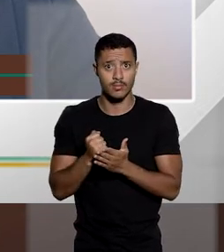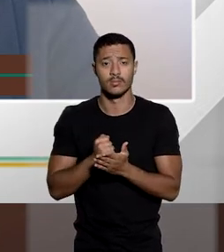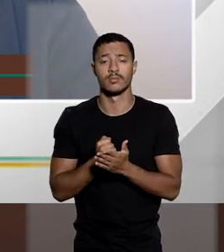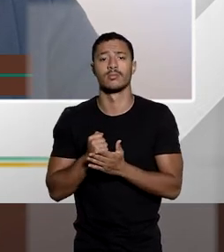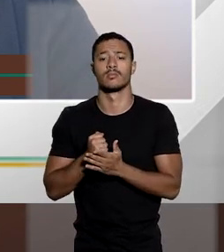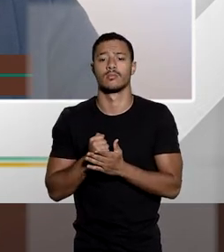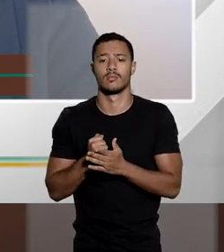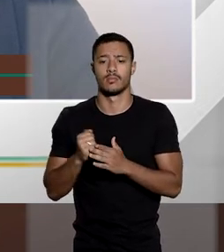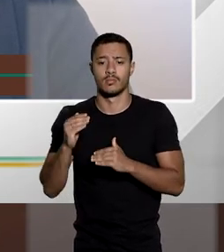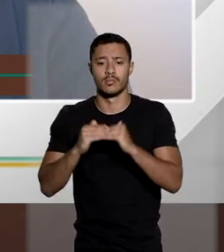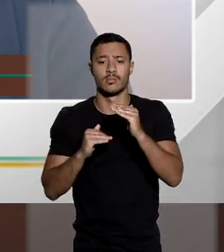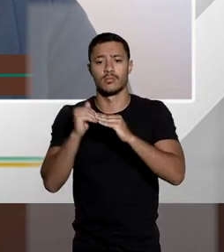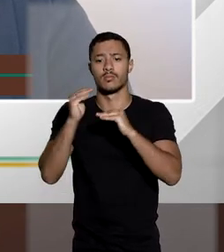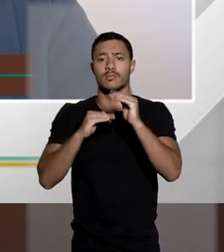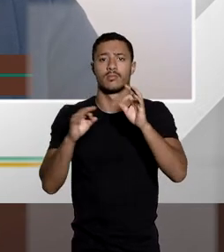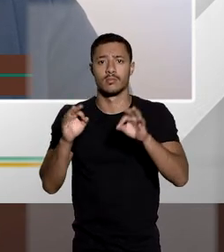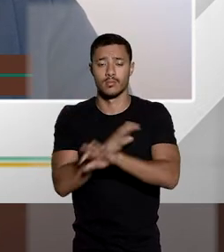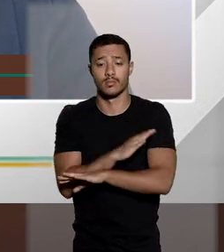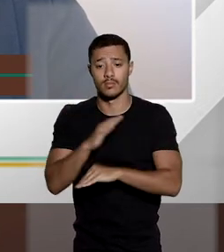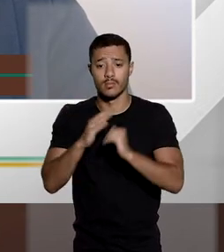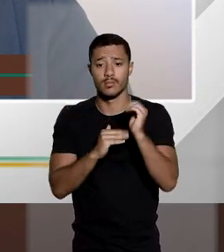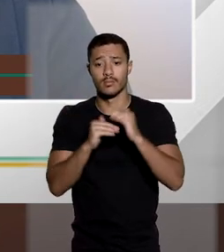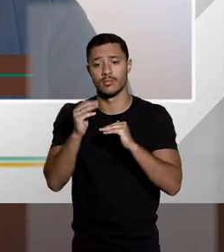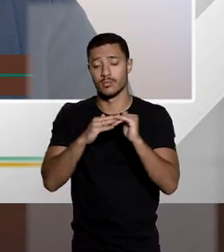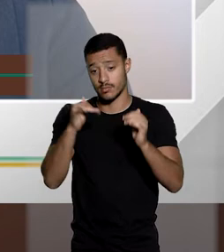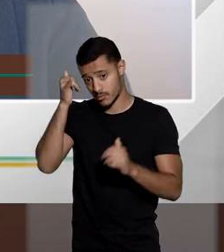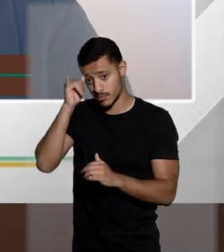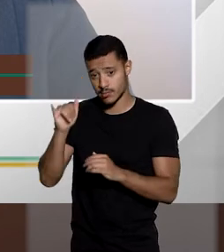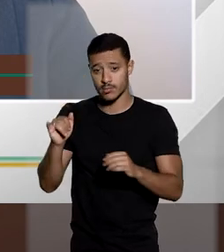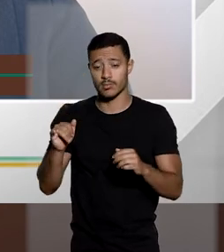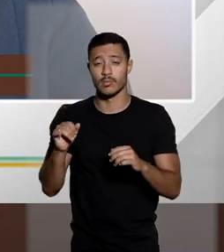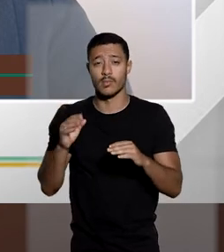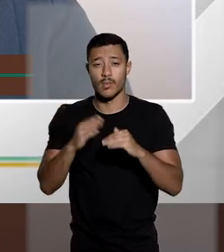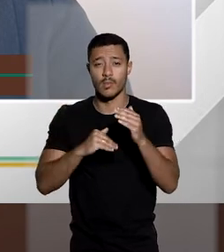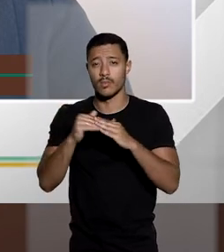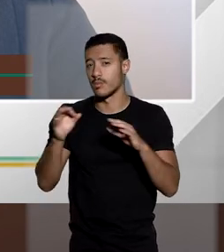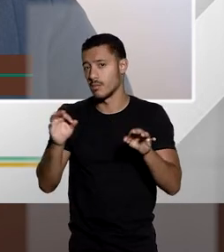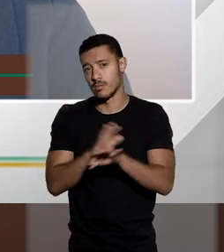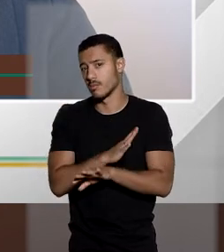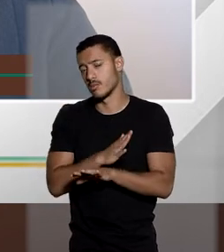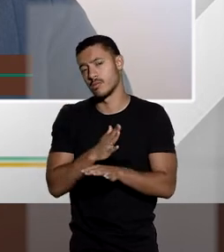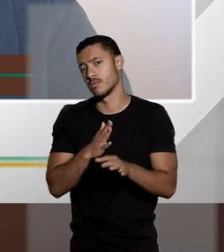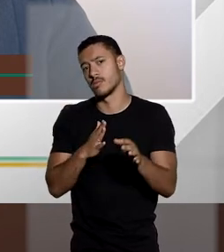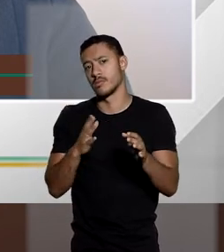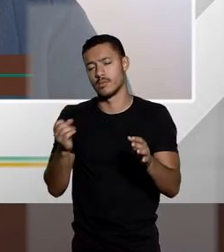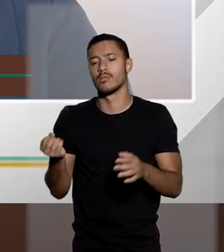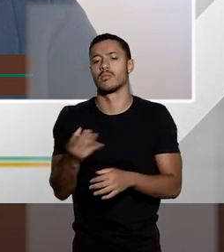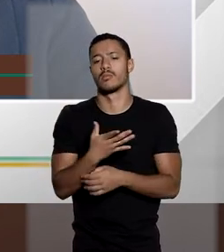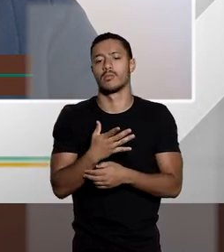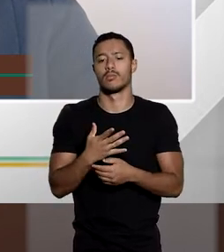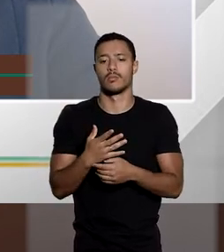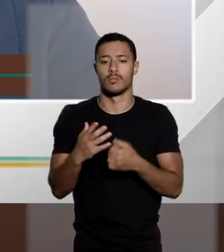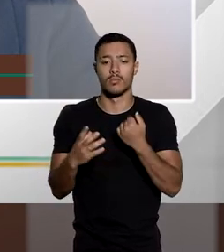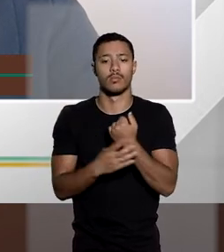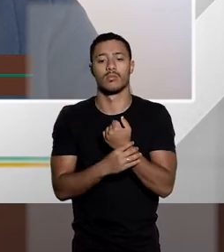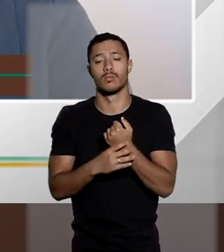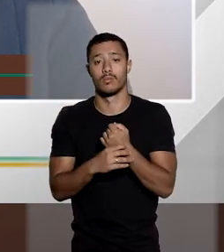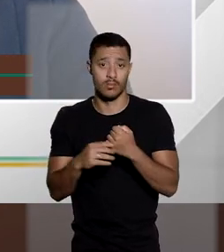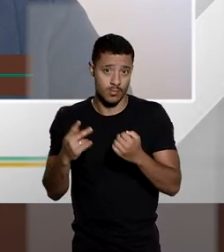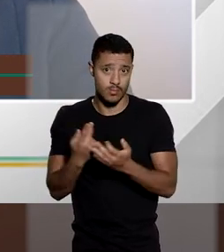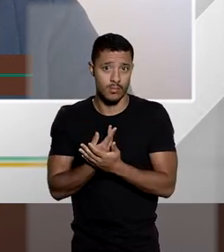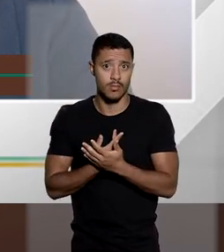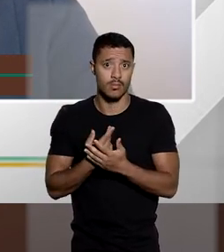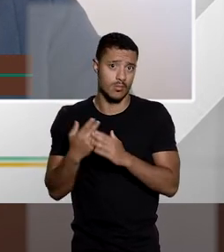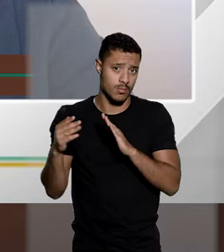executar a obra, a finalizar a obra, então evitar aí obras inacabáveis com essa novidade do seguro-garantia